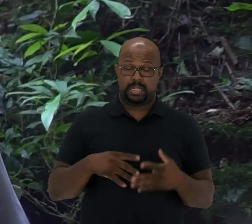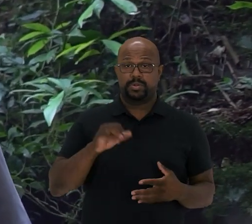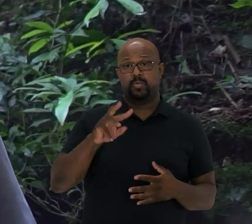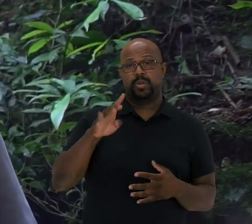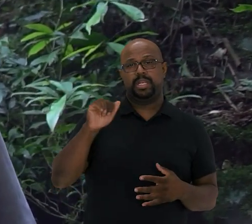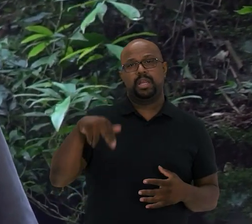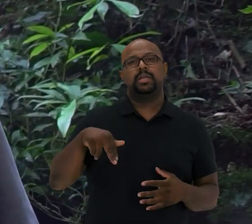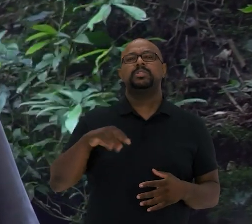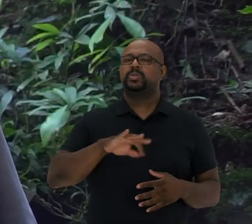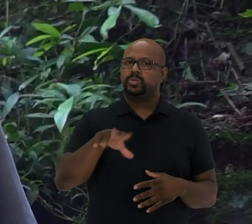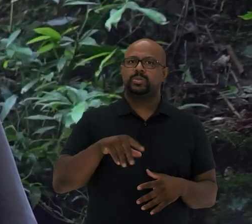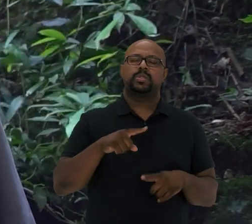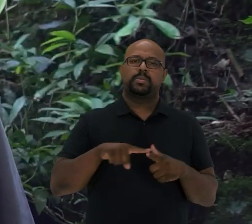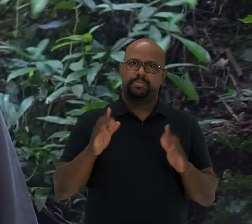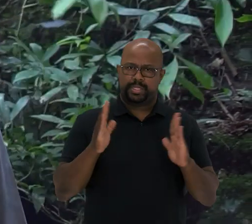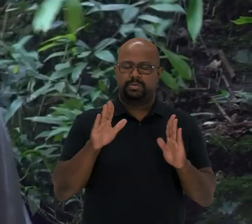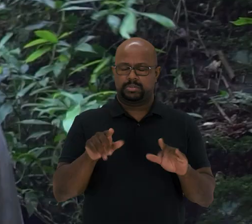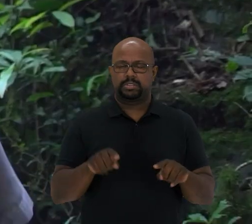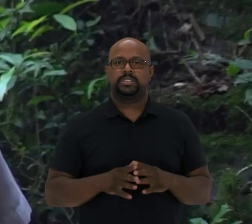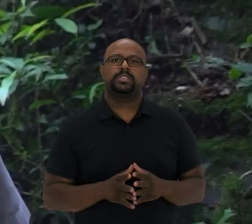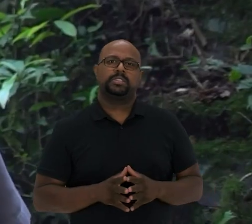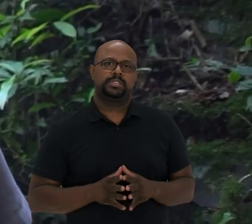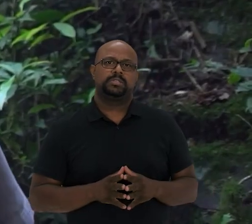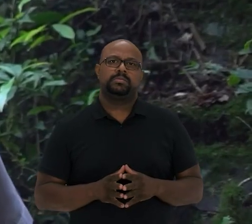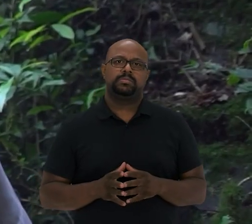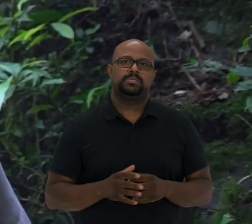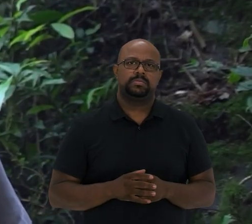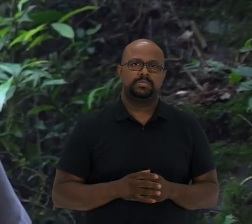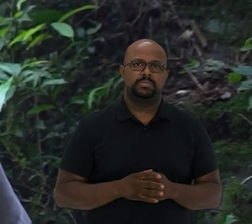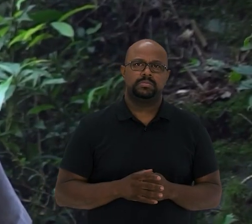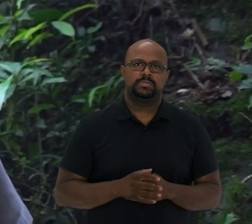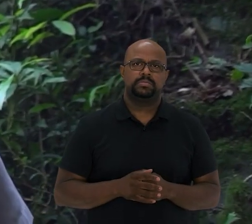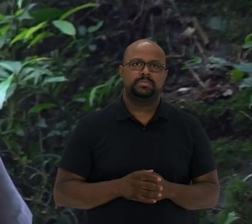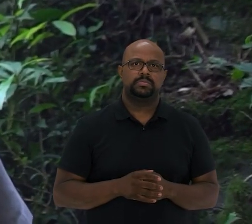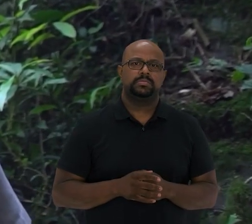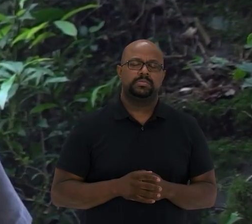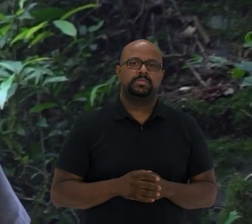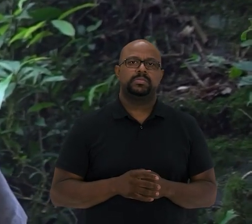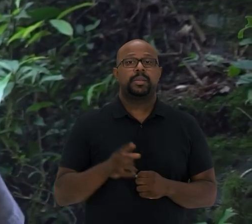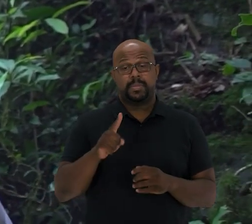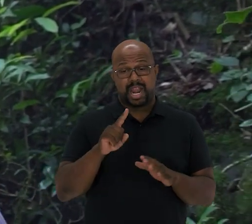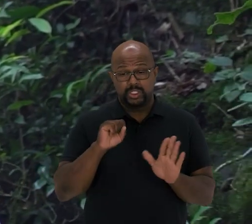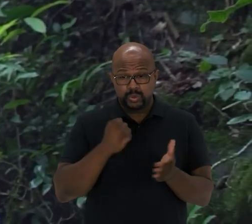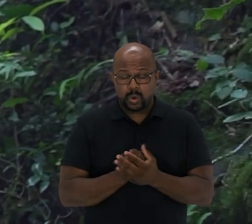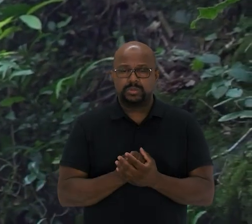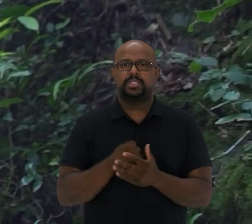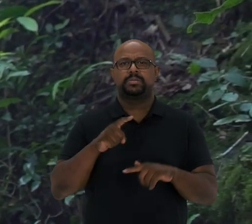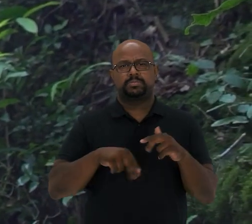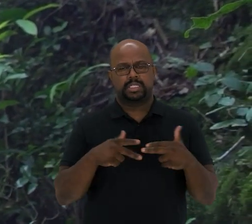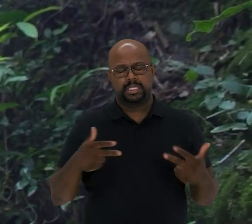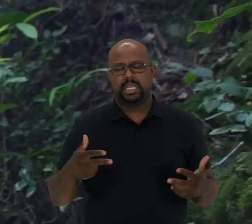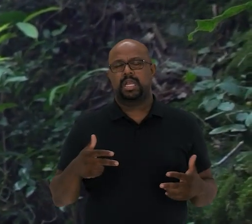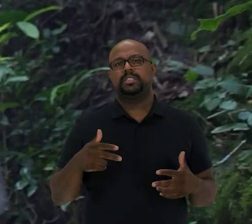Explicado pelo William, né, tudo feitio dos jesuítas. Mas então, qual seria a função? Por que é que fazia isso? Para esconder